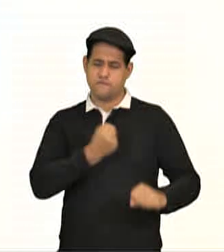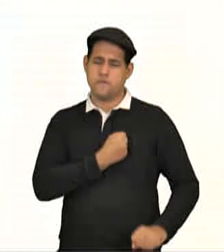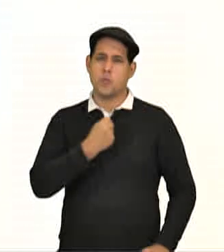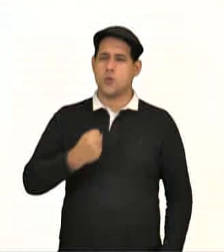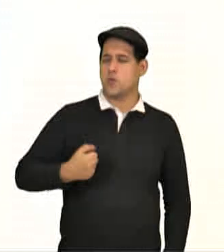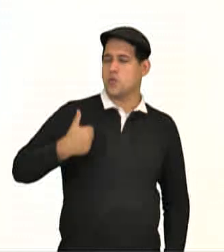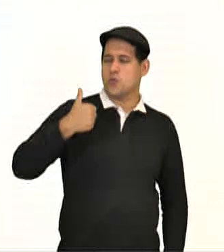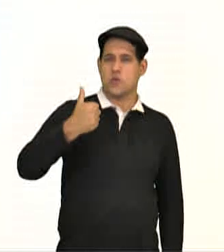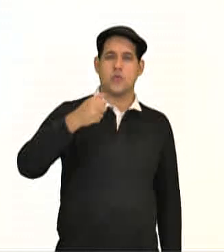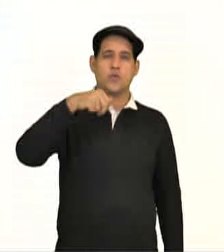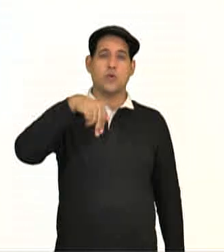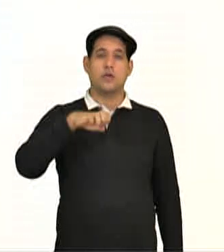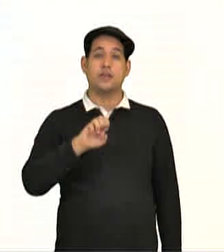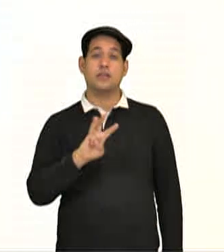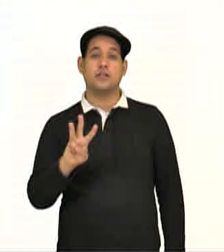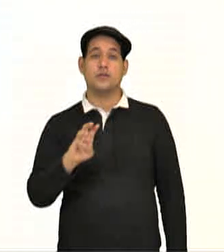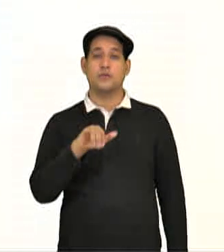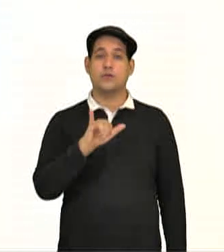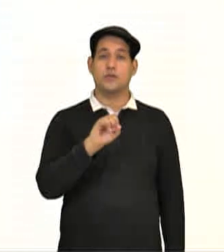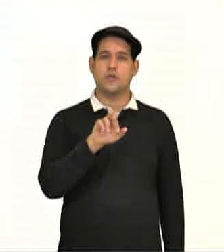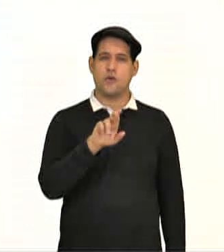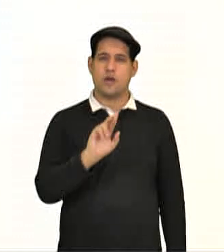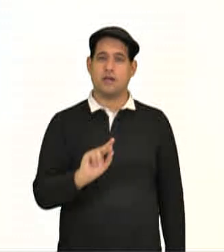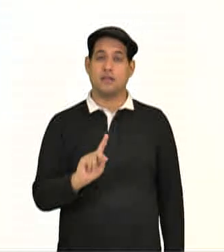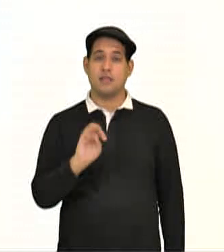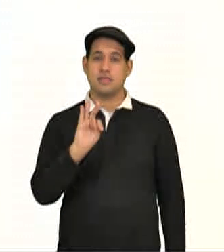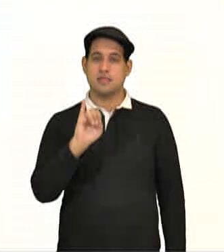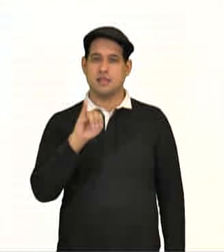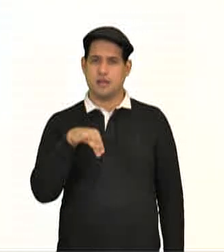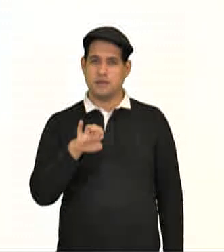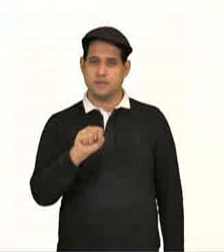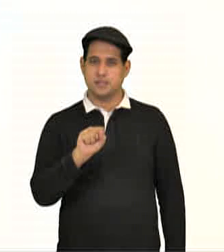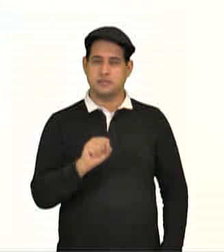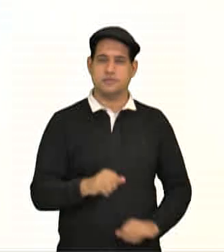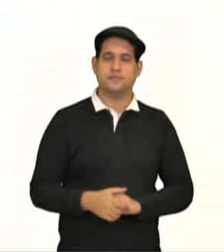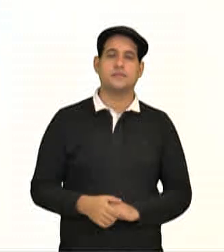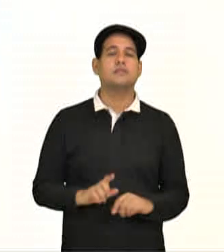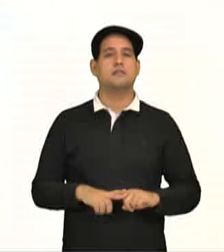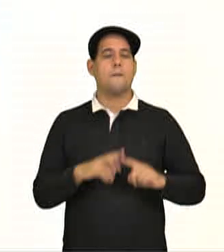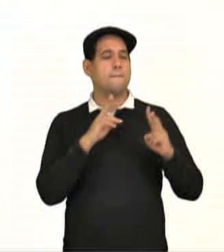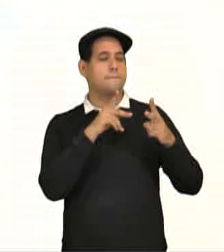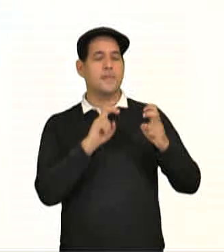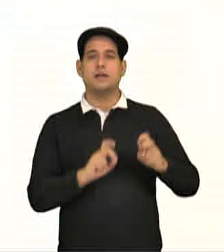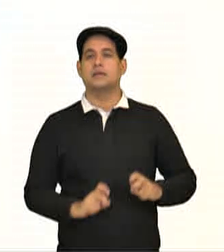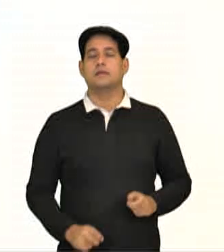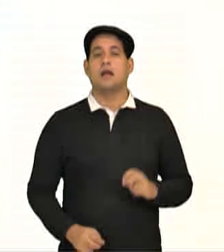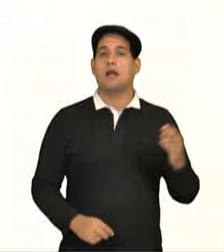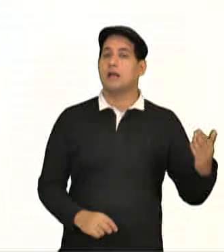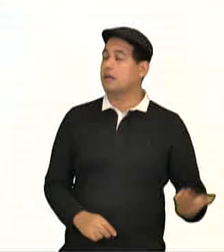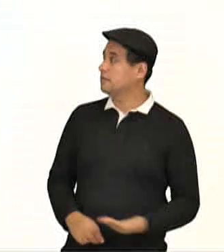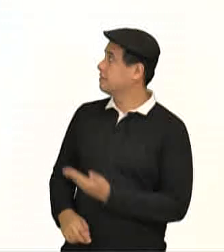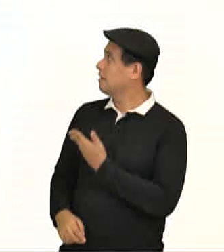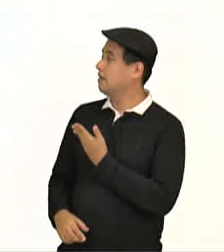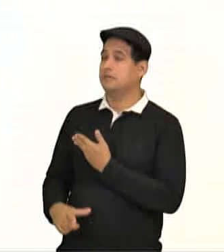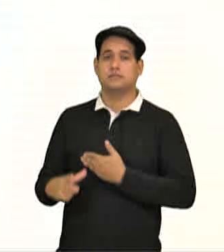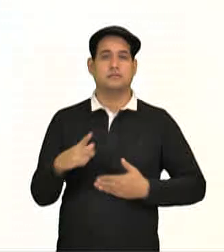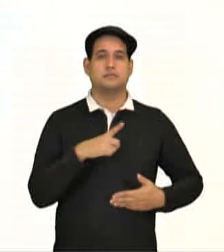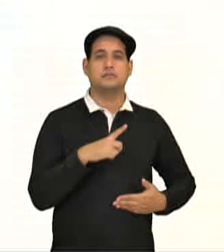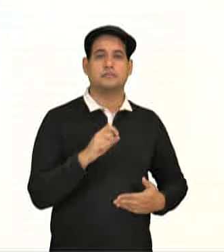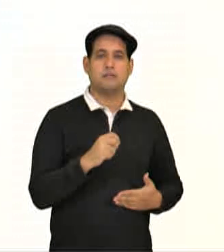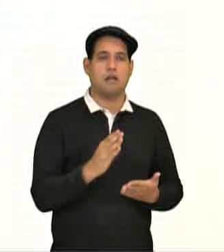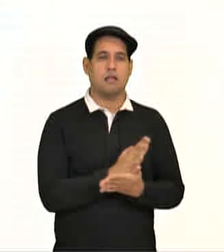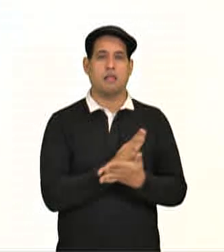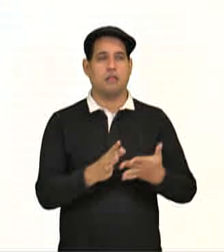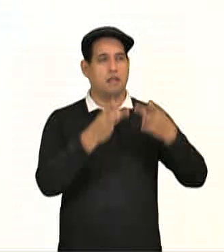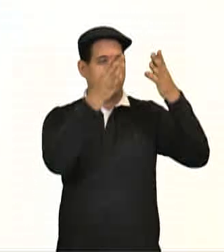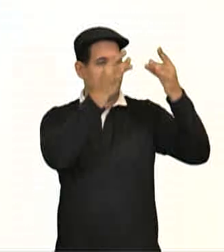York Times. Então, é considerado ali o campeão de vendas do New York Times. Vejam bem que aqui a gente tem alguns